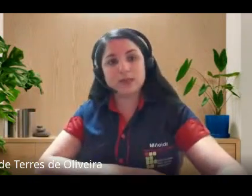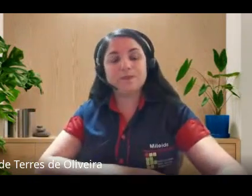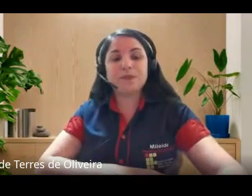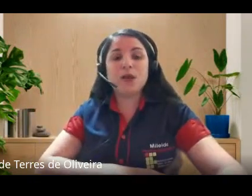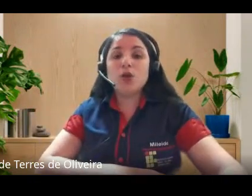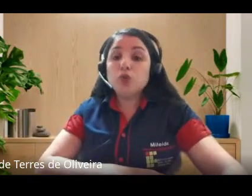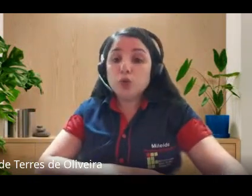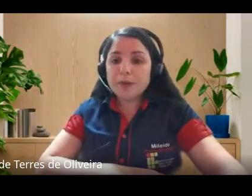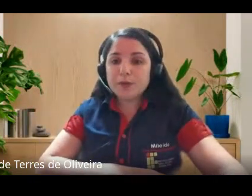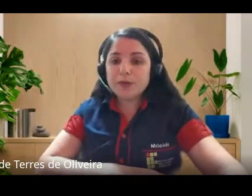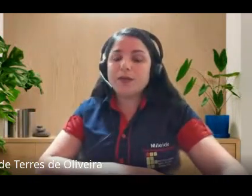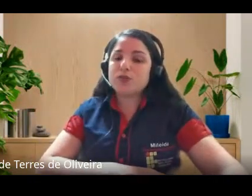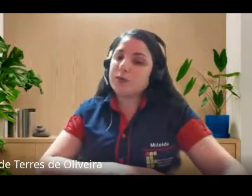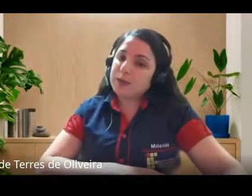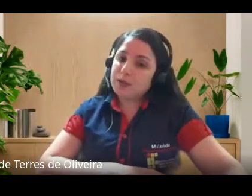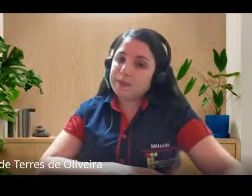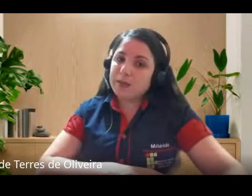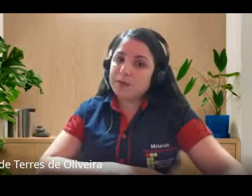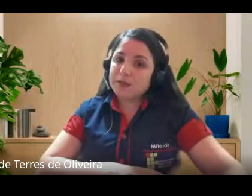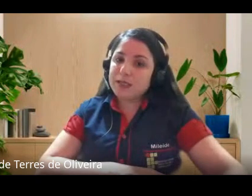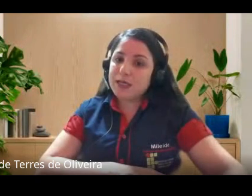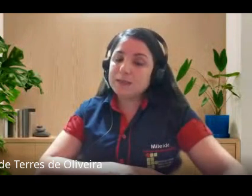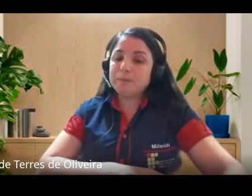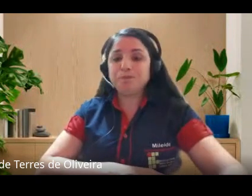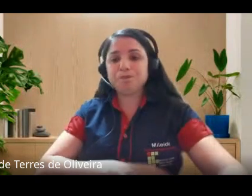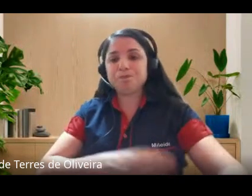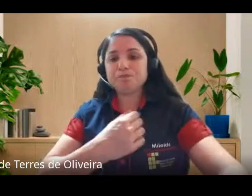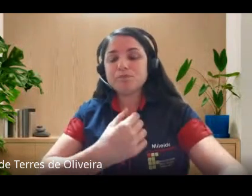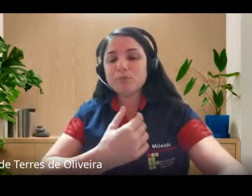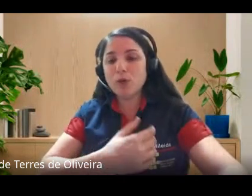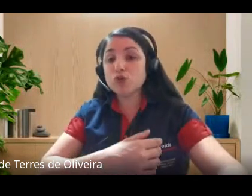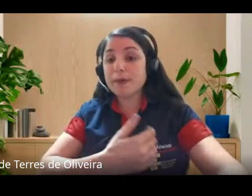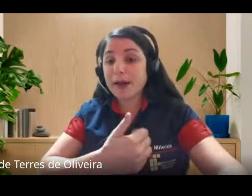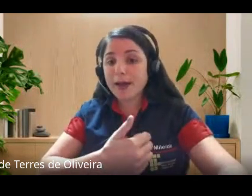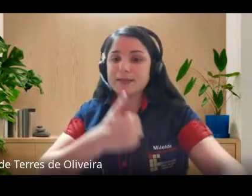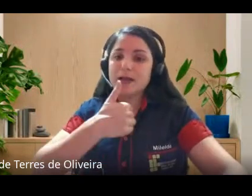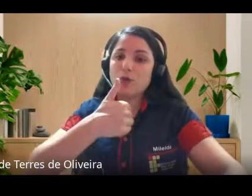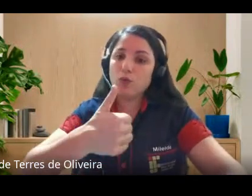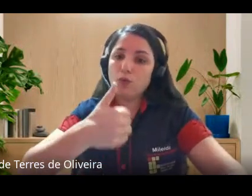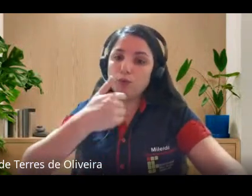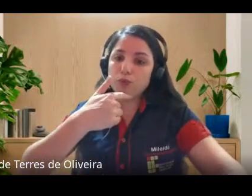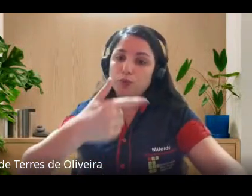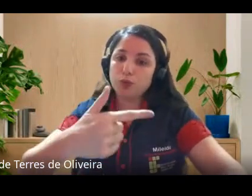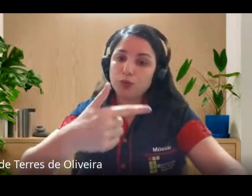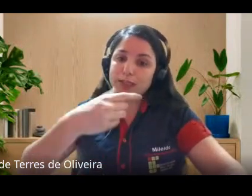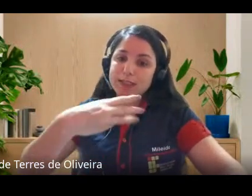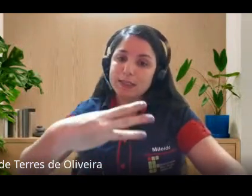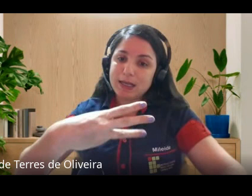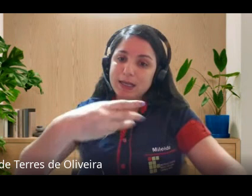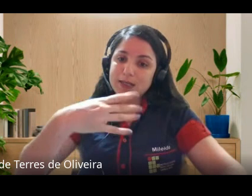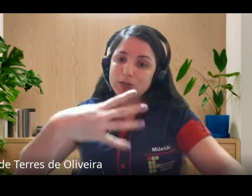nós. Número, né, que eu já para vocês, os numerais, né, 1,